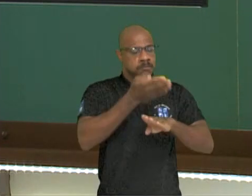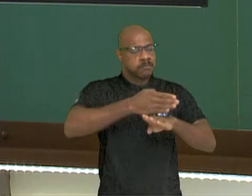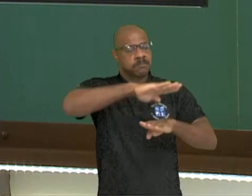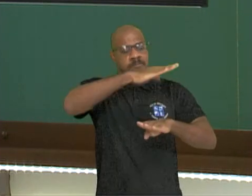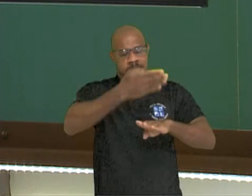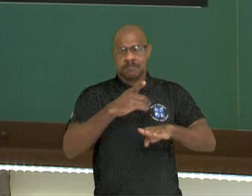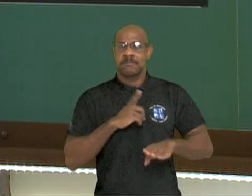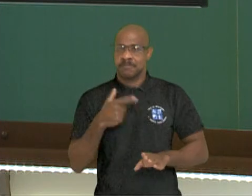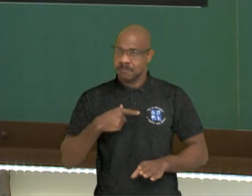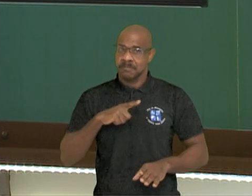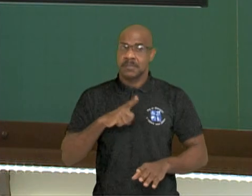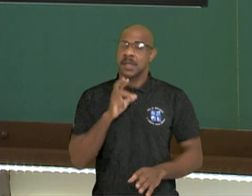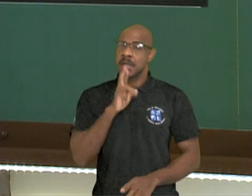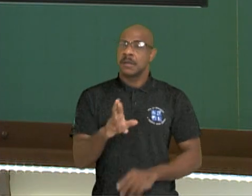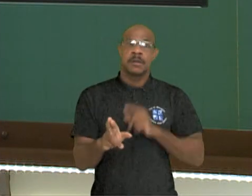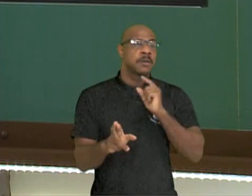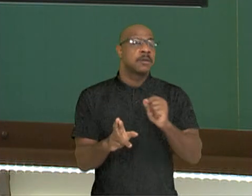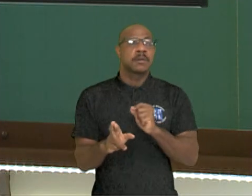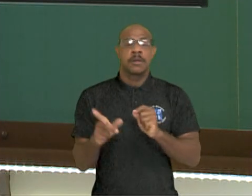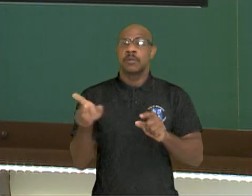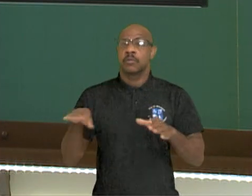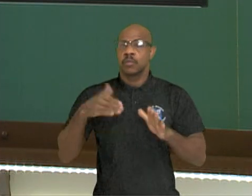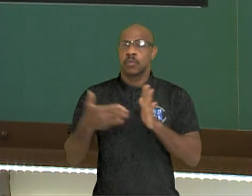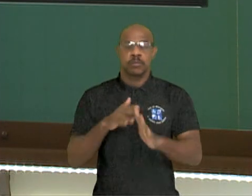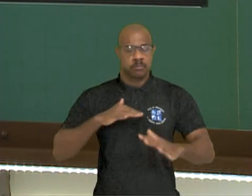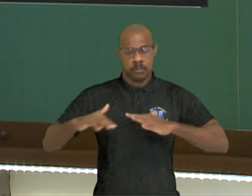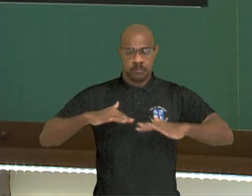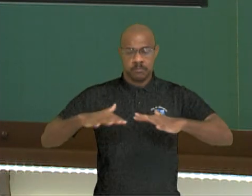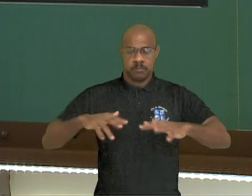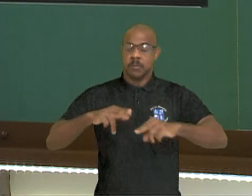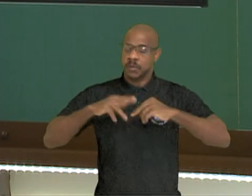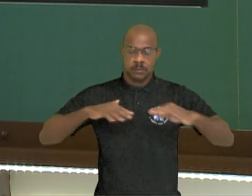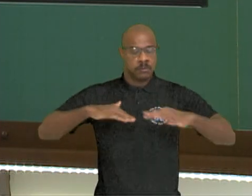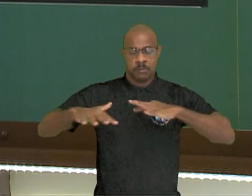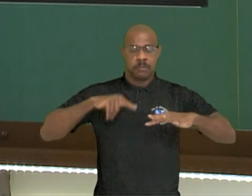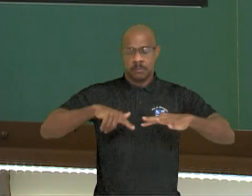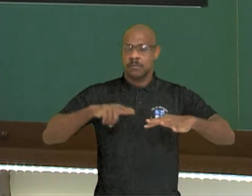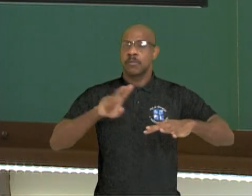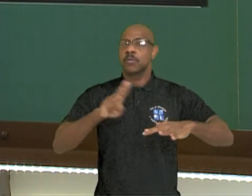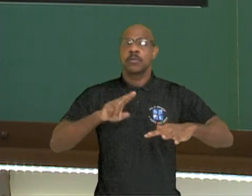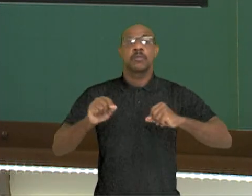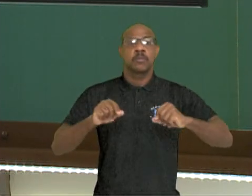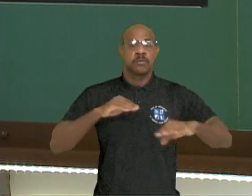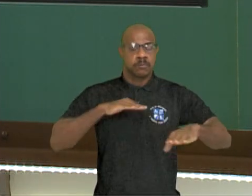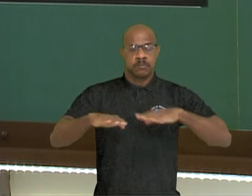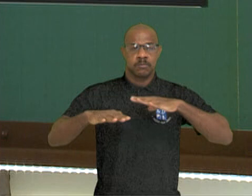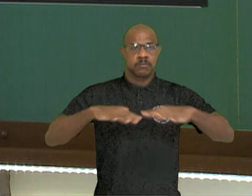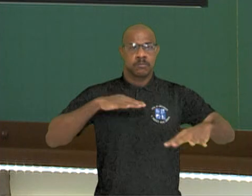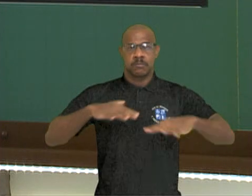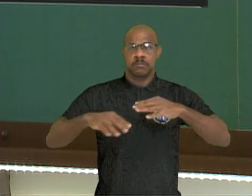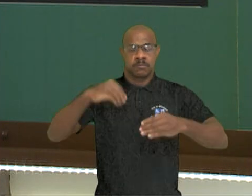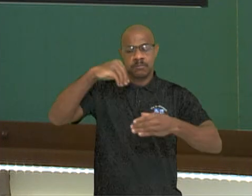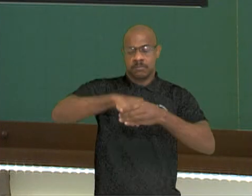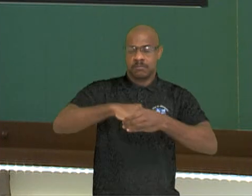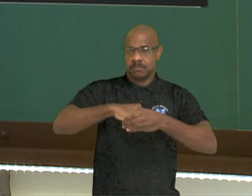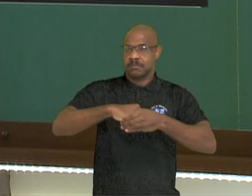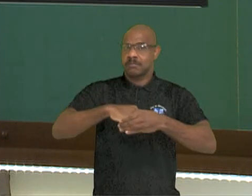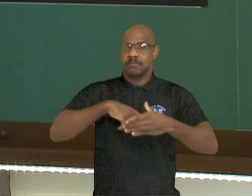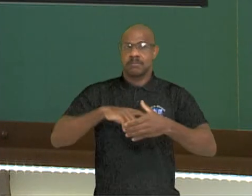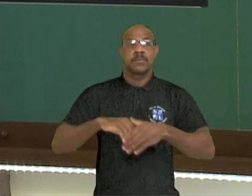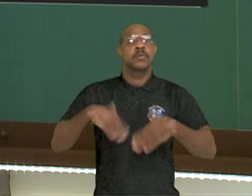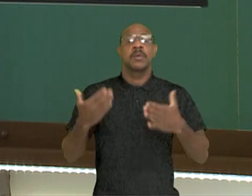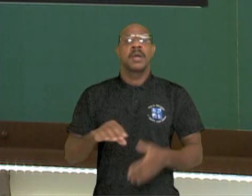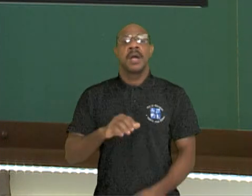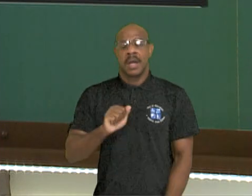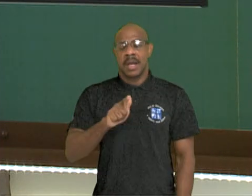são resultado de toda essa movimentação do interior da Terra, que a gente chama de agentes internos. E quais são